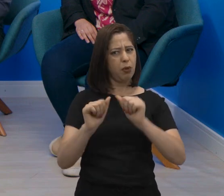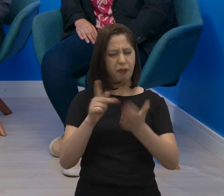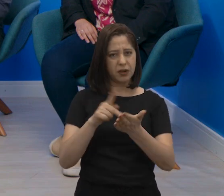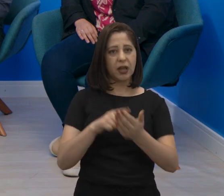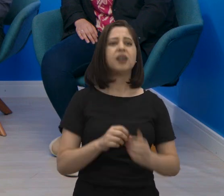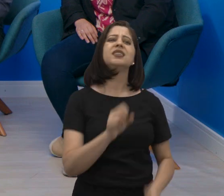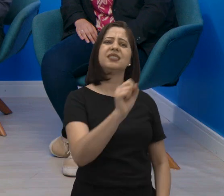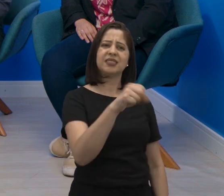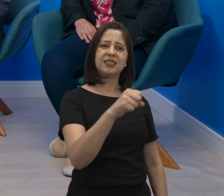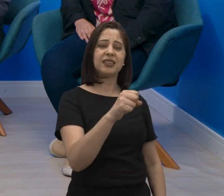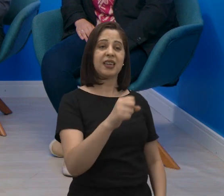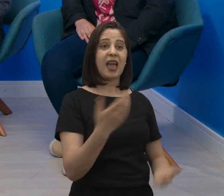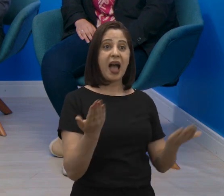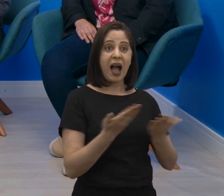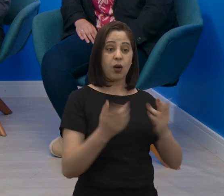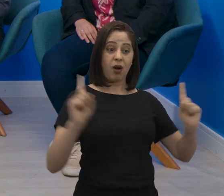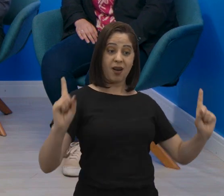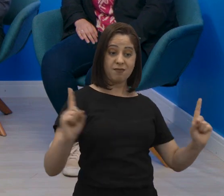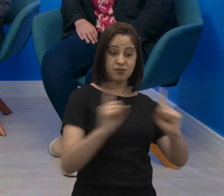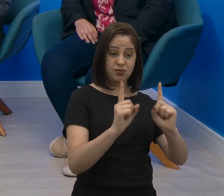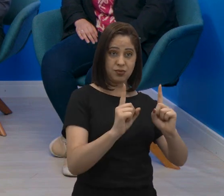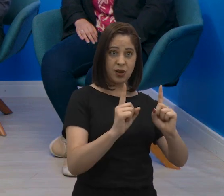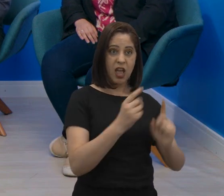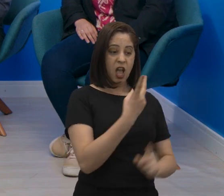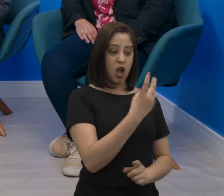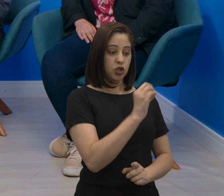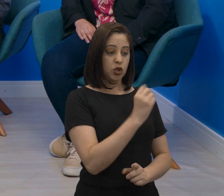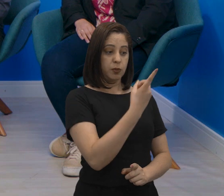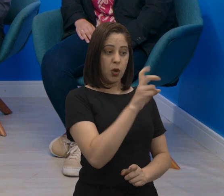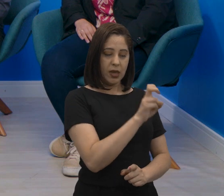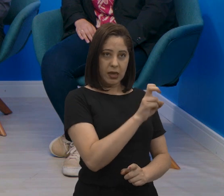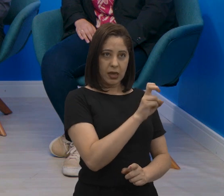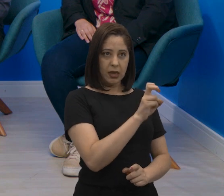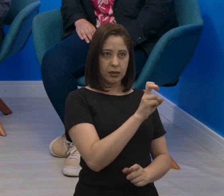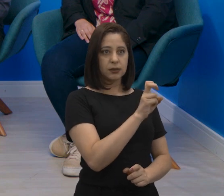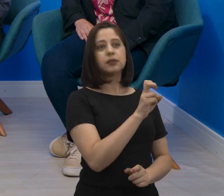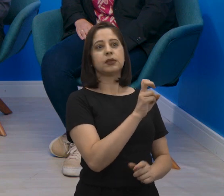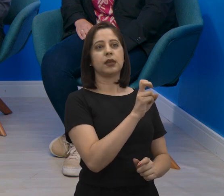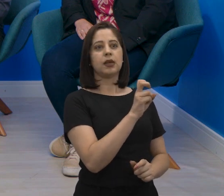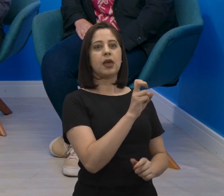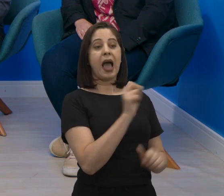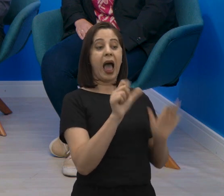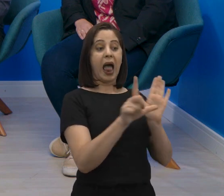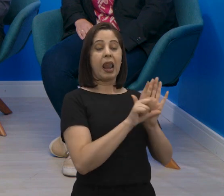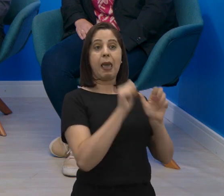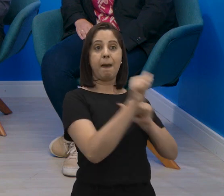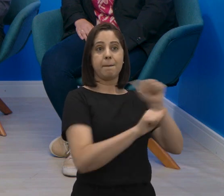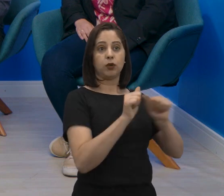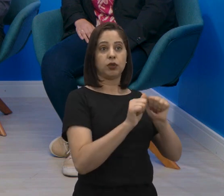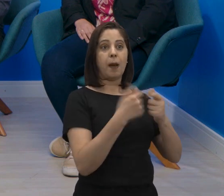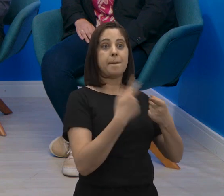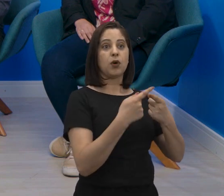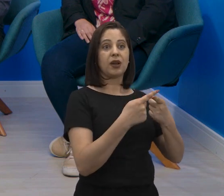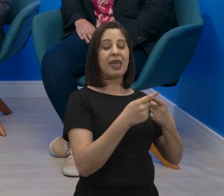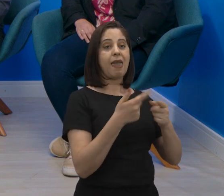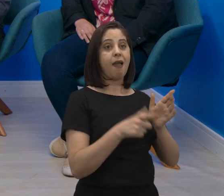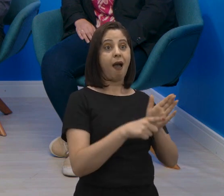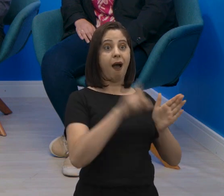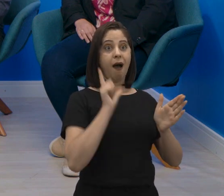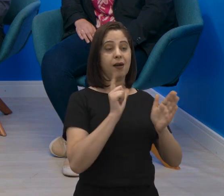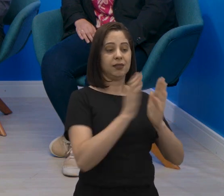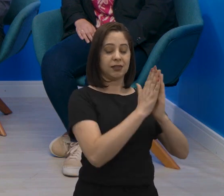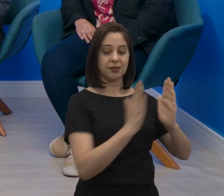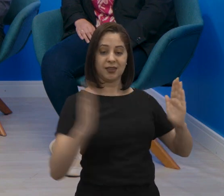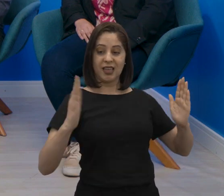sofreu mudanças também, Mudou, né? Porque a partir de 2015 nós tivemos uma reforma eleitoral que ela diminuiu o tempo de campanha eleitoral no